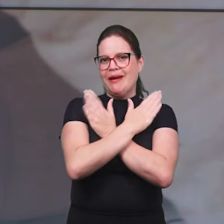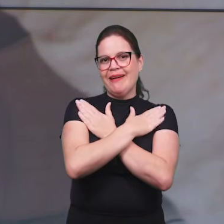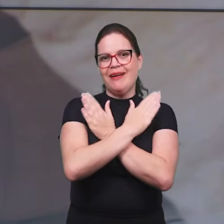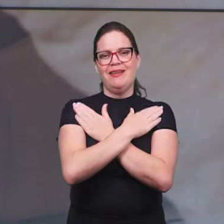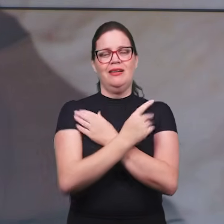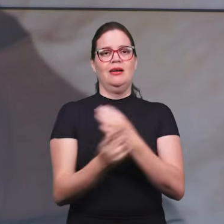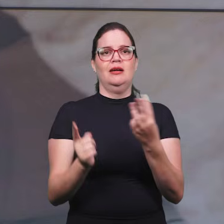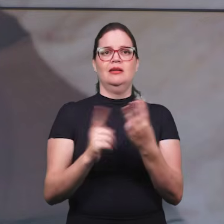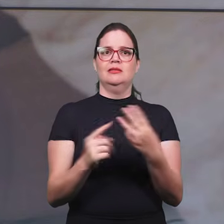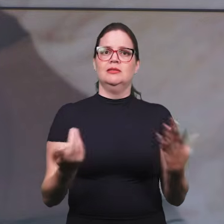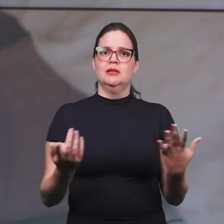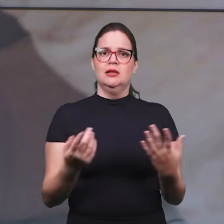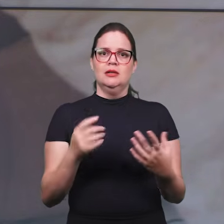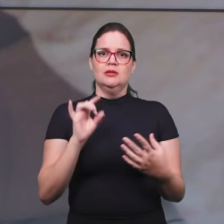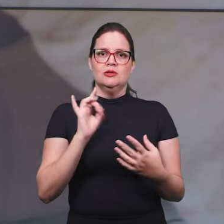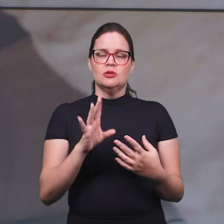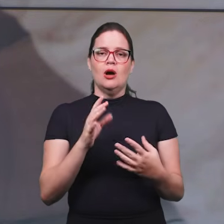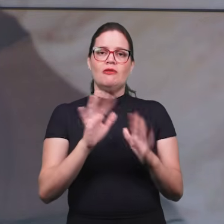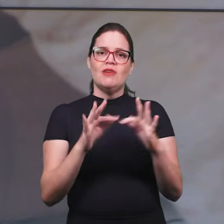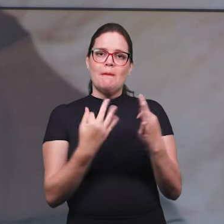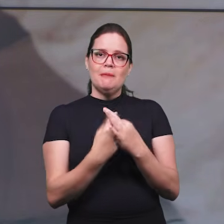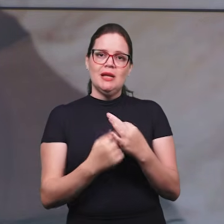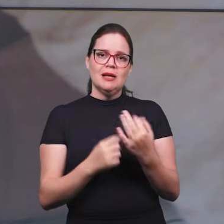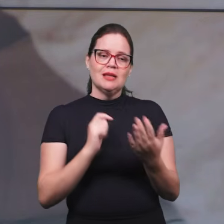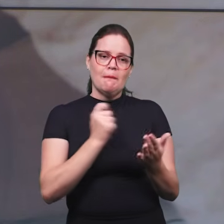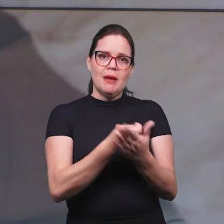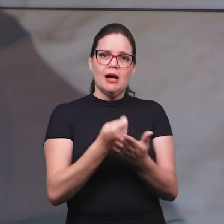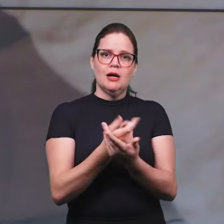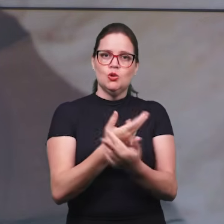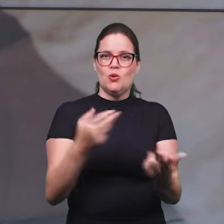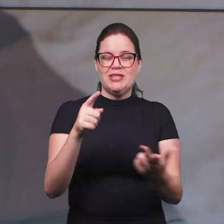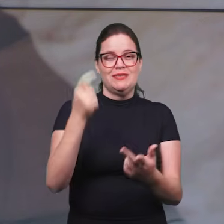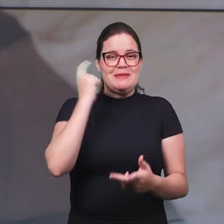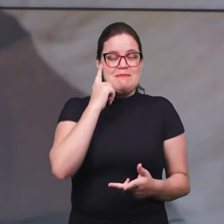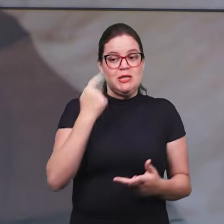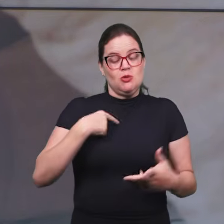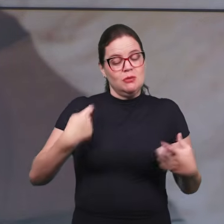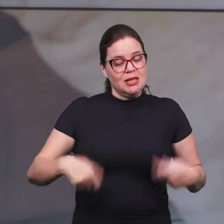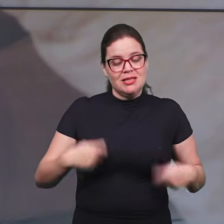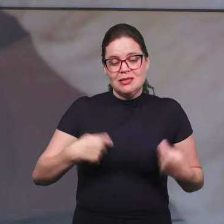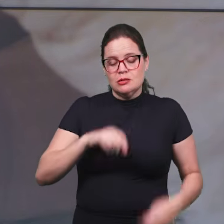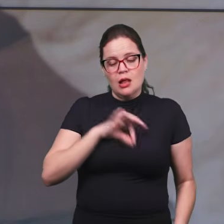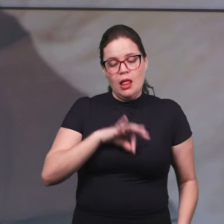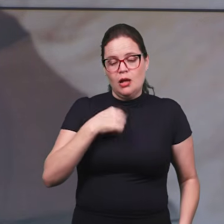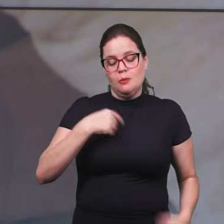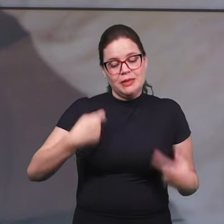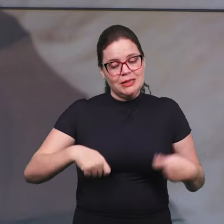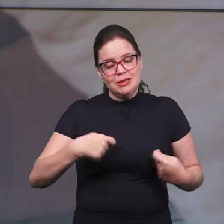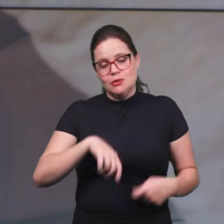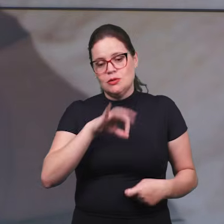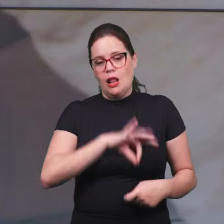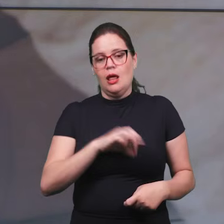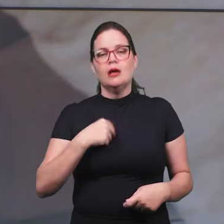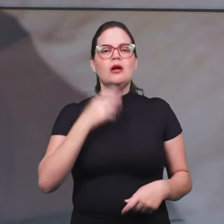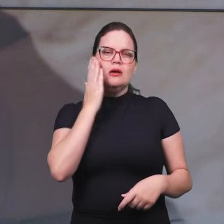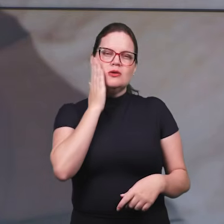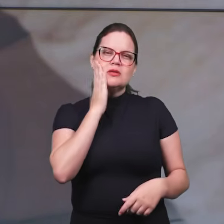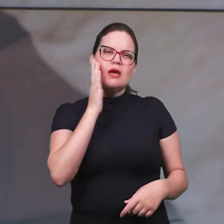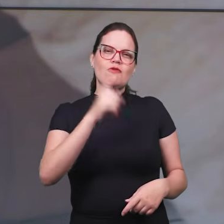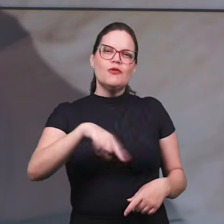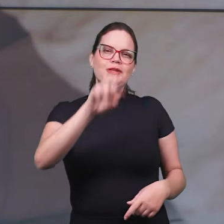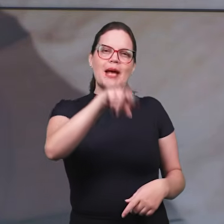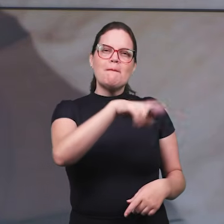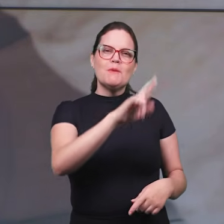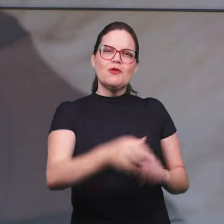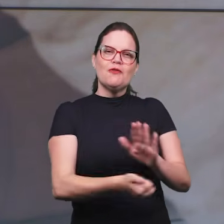está trabalhando, está tendo o apoio financeiro da família, isso você se cobra. Eventualmente, quem já passou